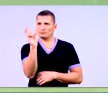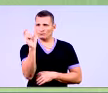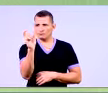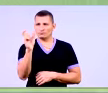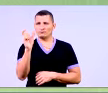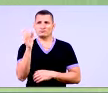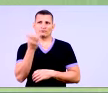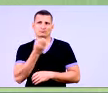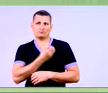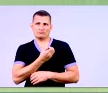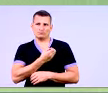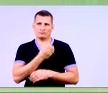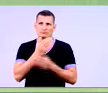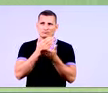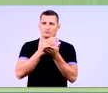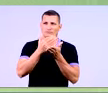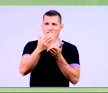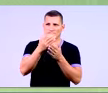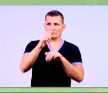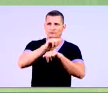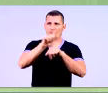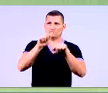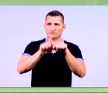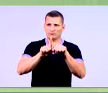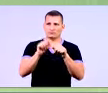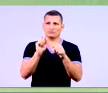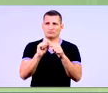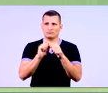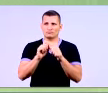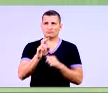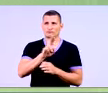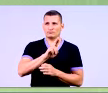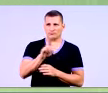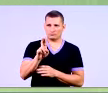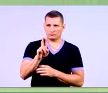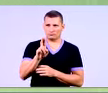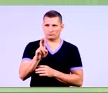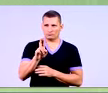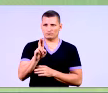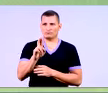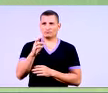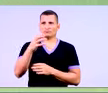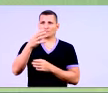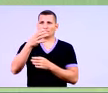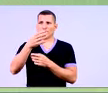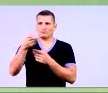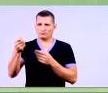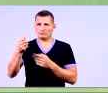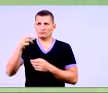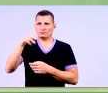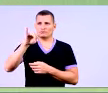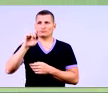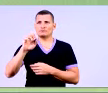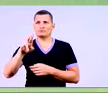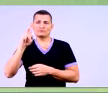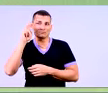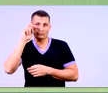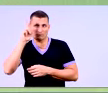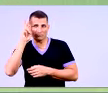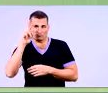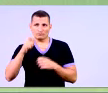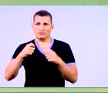inicio meu algoritmo e fácil nome recebe miguel lembra estou forçando aqui o meu